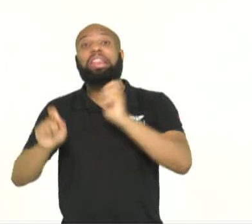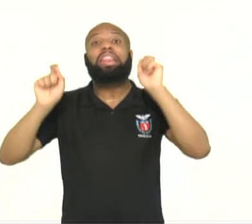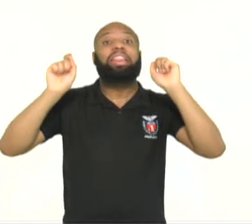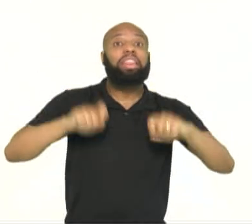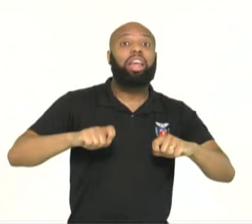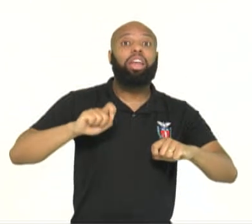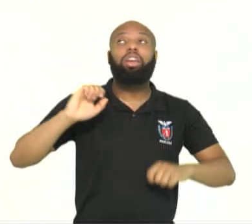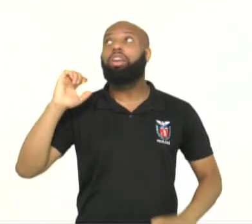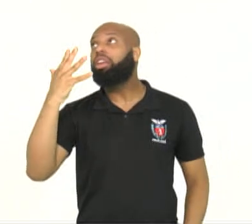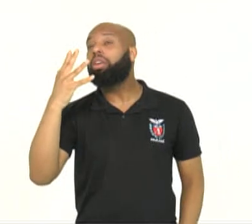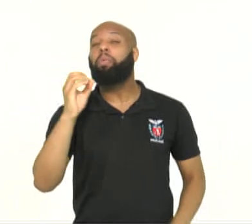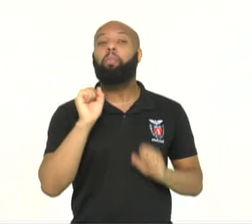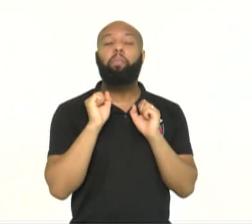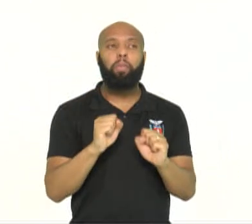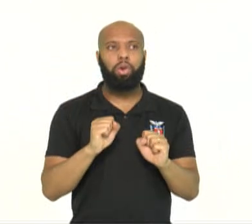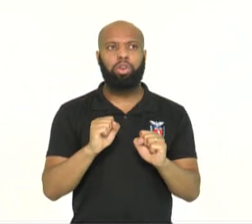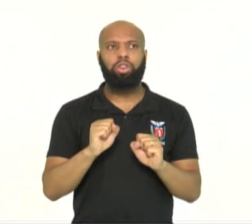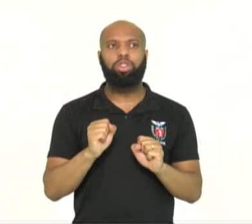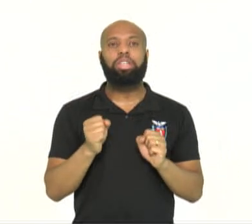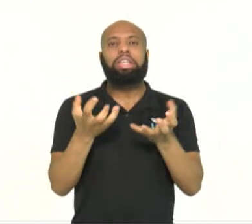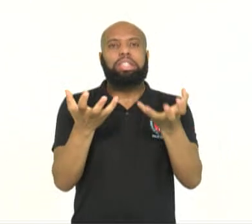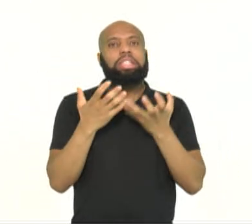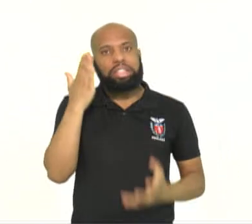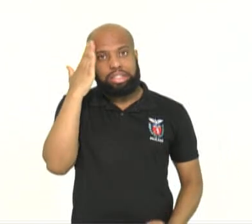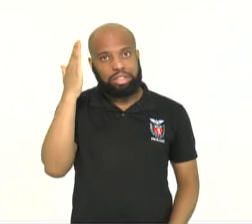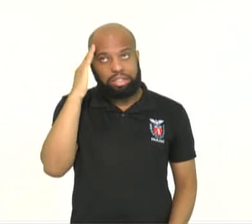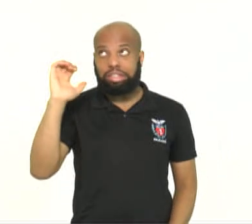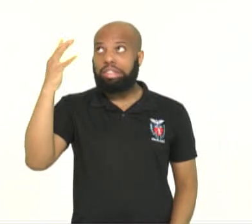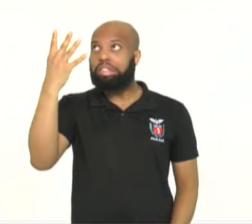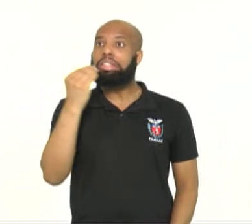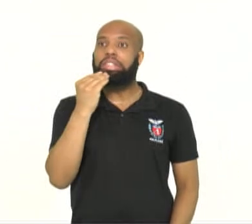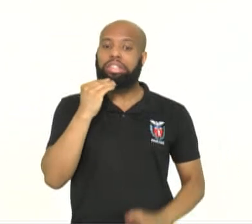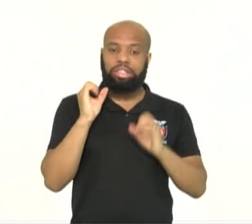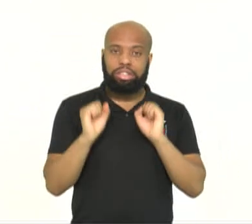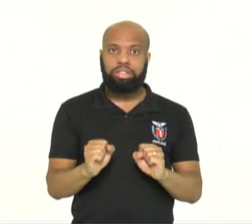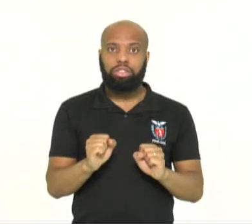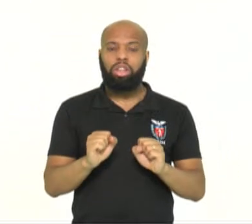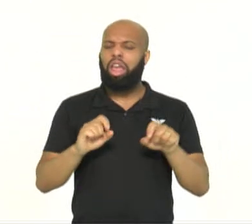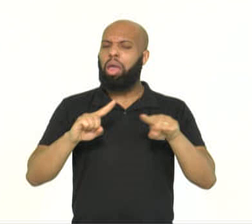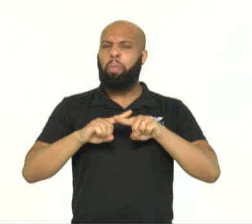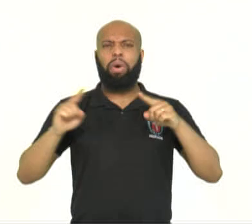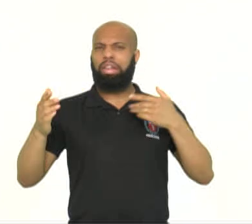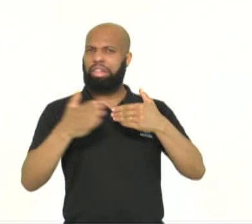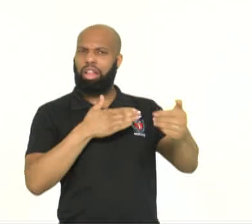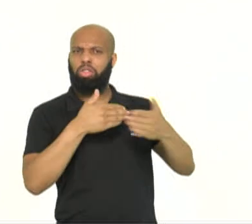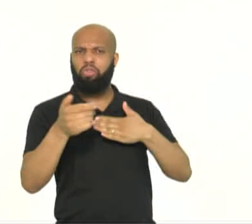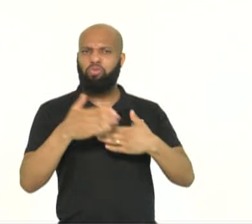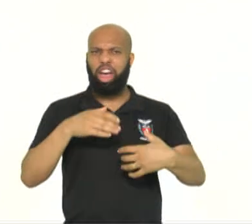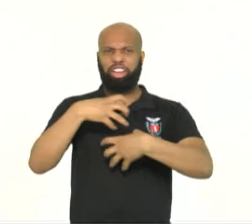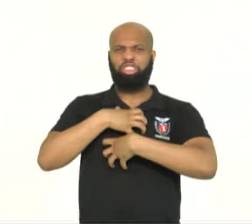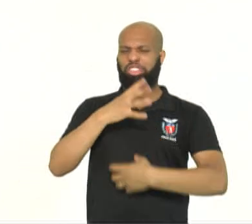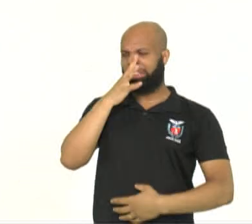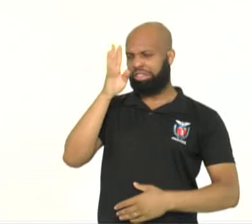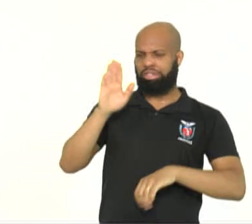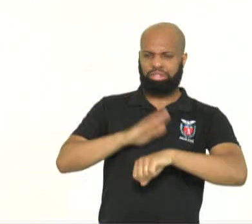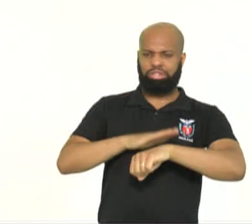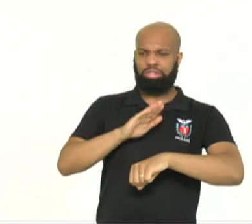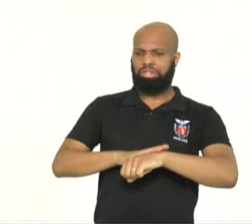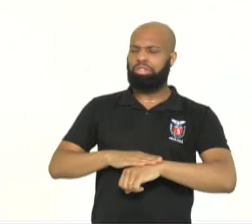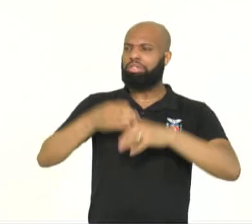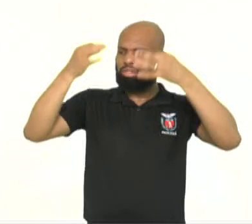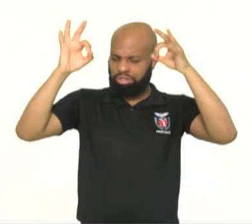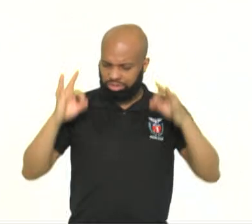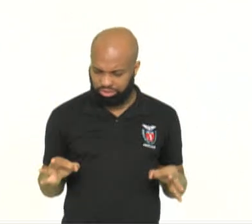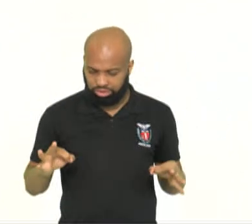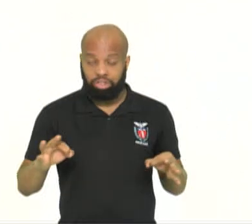possíveis? Qual é a probabilidade de, sem diferenciar a ordem dos elementos,